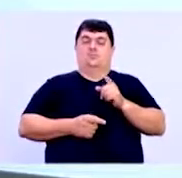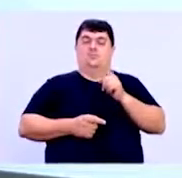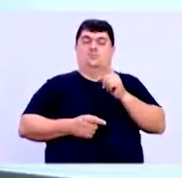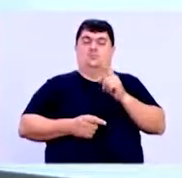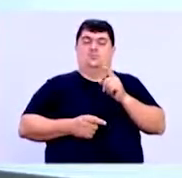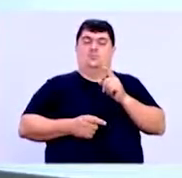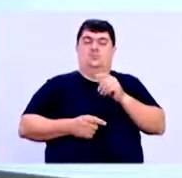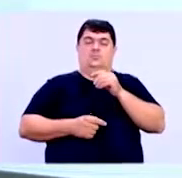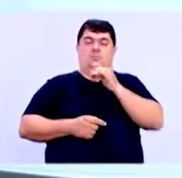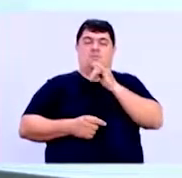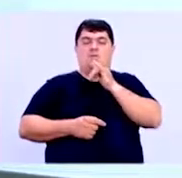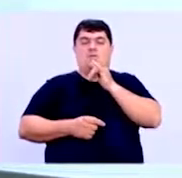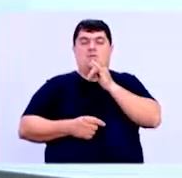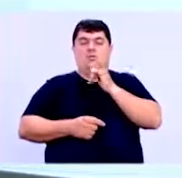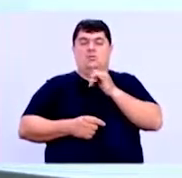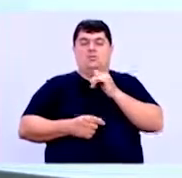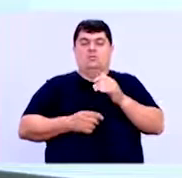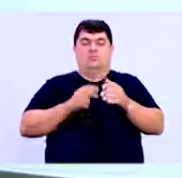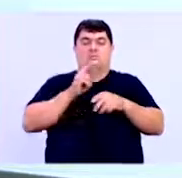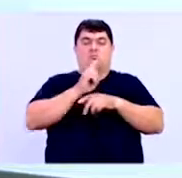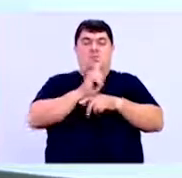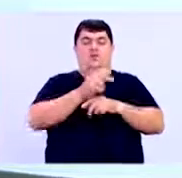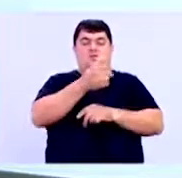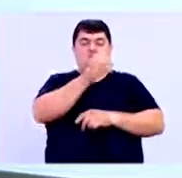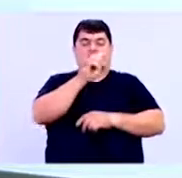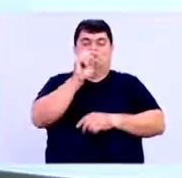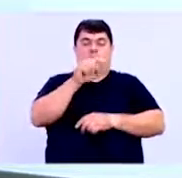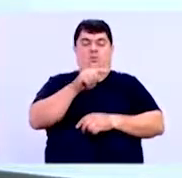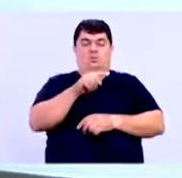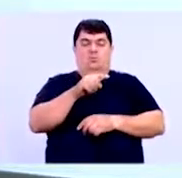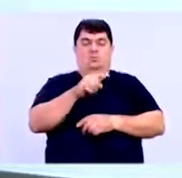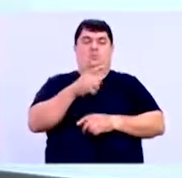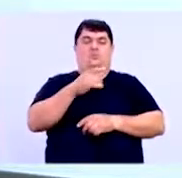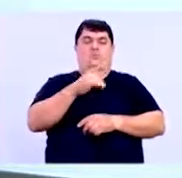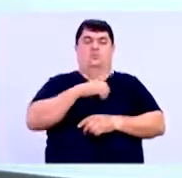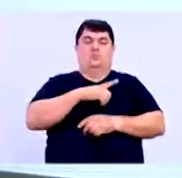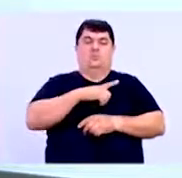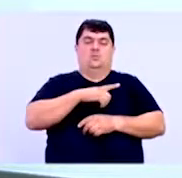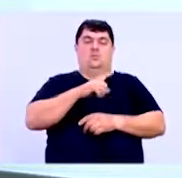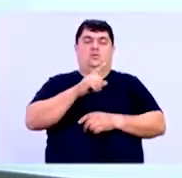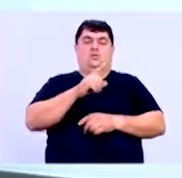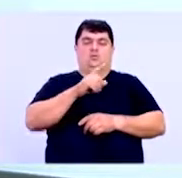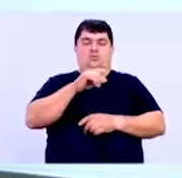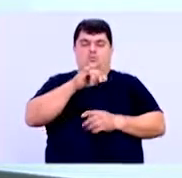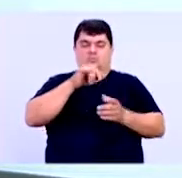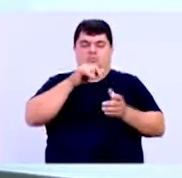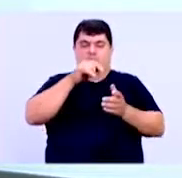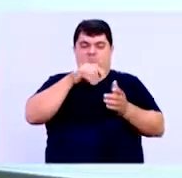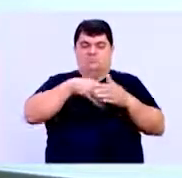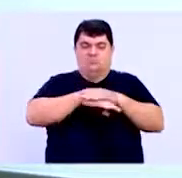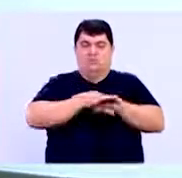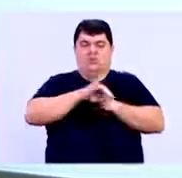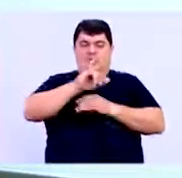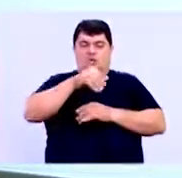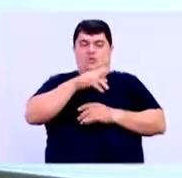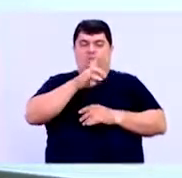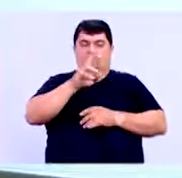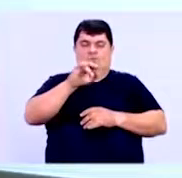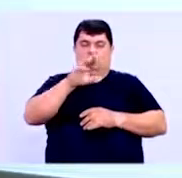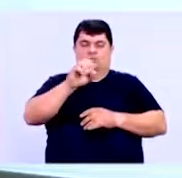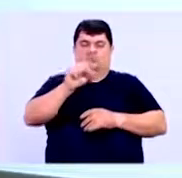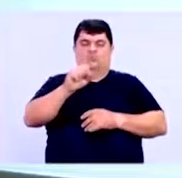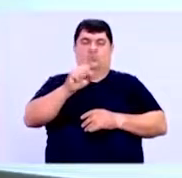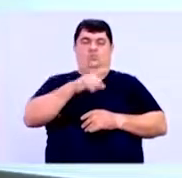emprestar 100 mil reais e pagar juros para o banco, agora você guarda 100 mil reais e o banco te paga rendimentos,